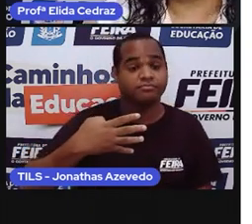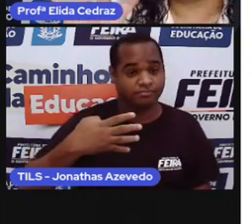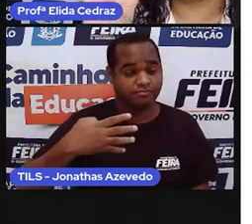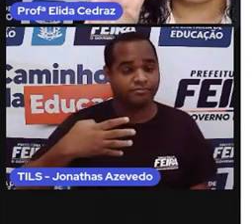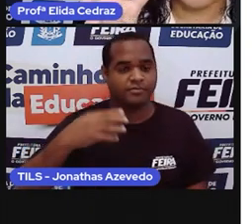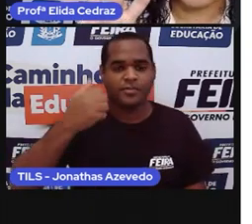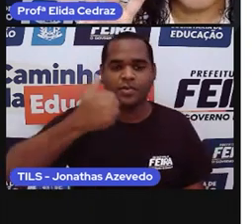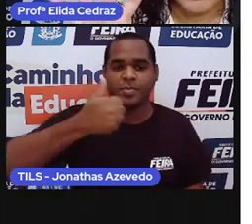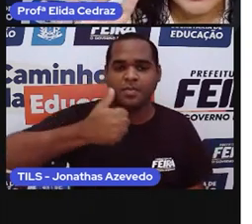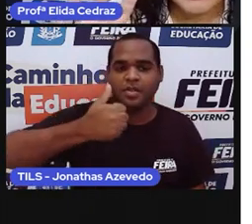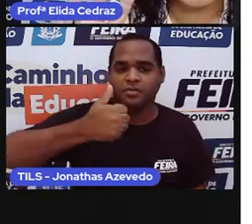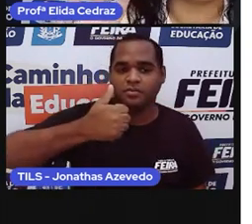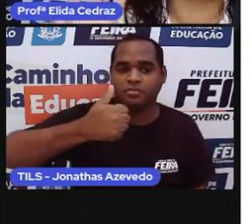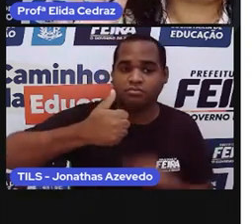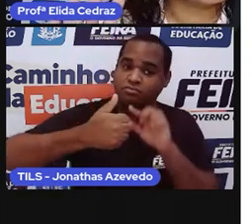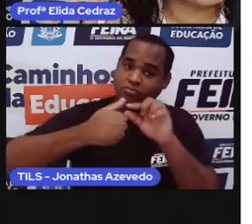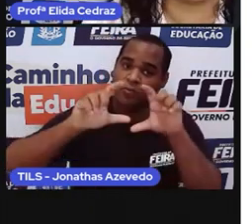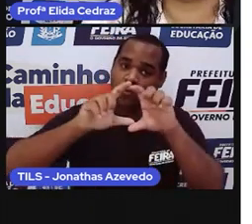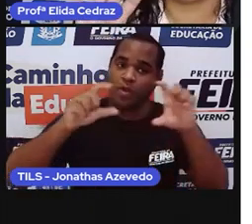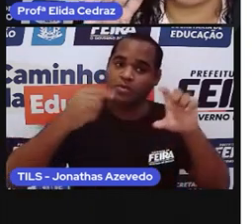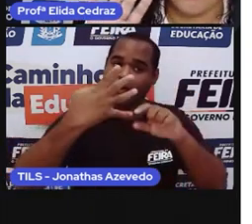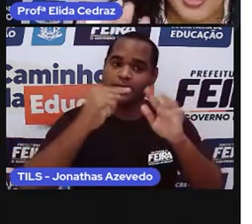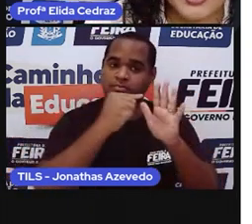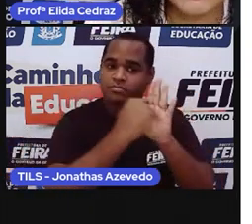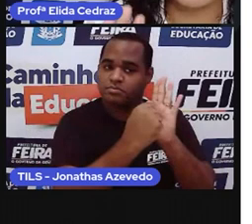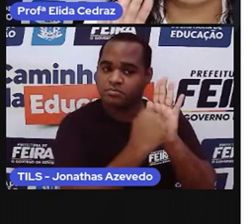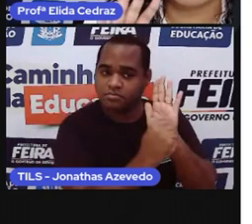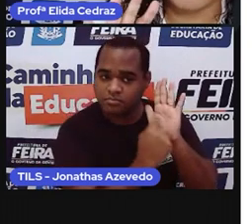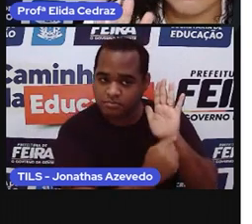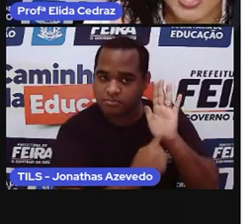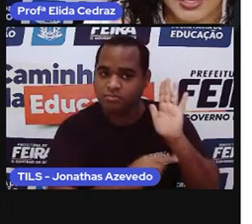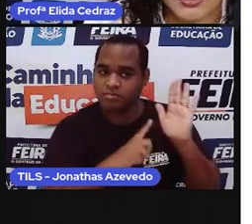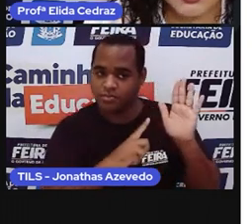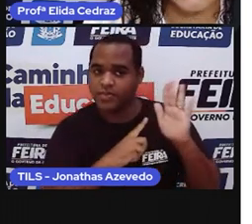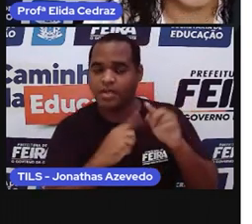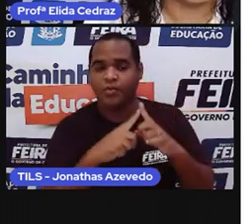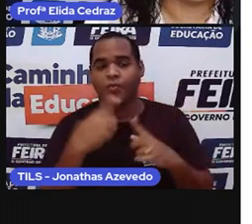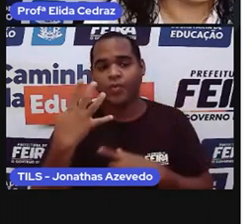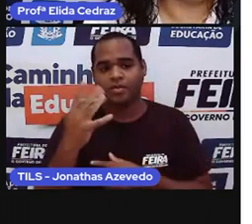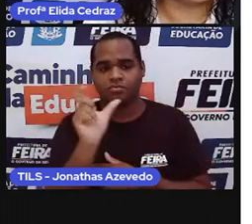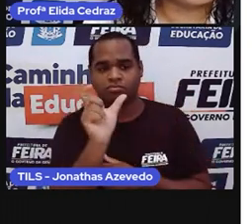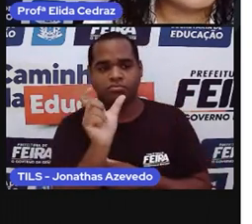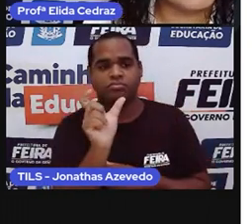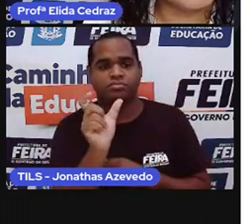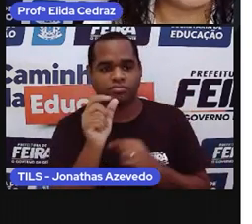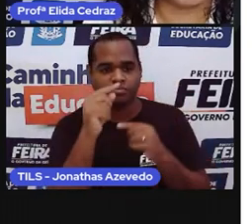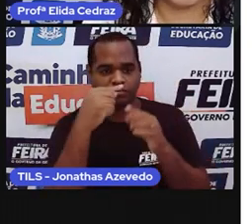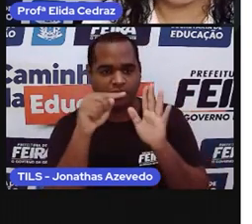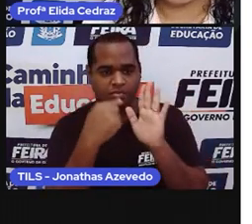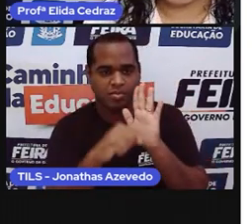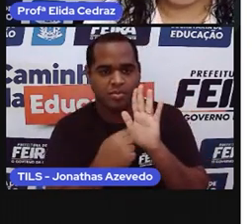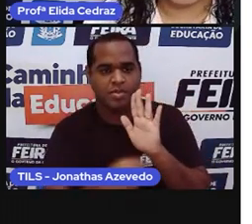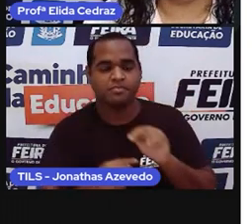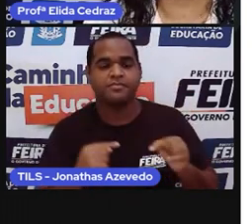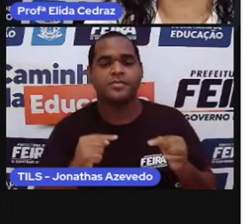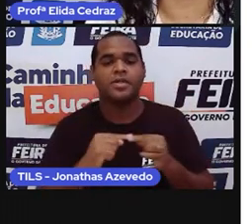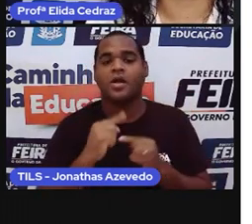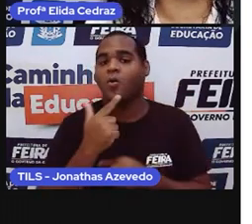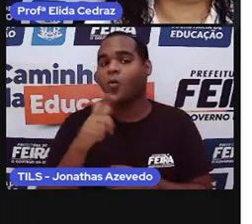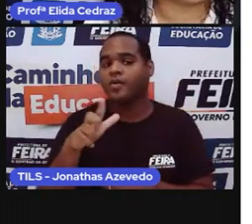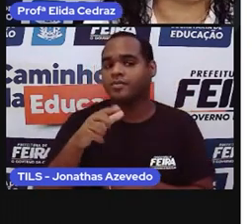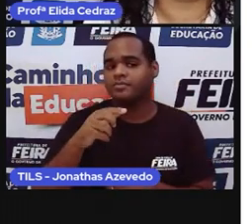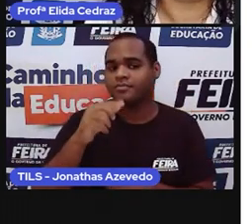bloquinho tem quatro linhas, ou seja, tem quatro versos. No segundo pedacinho